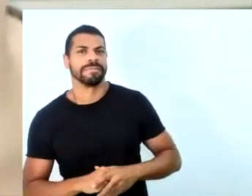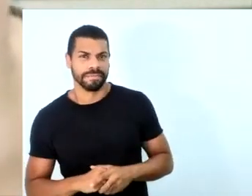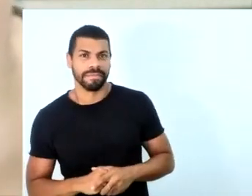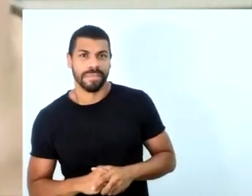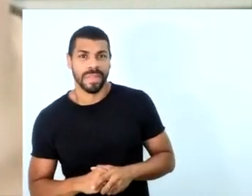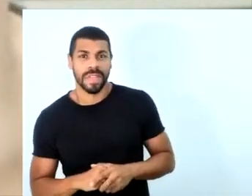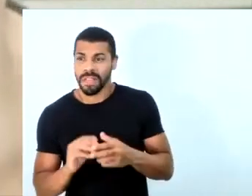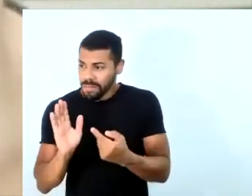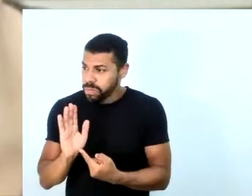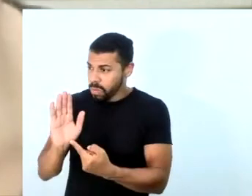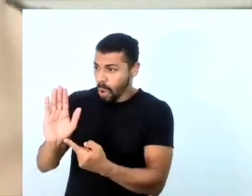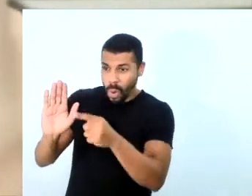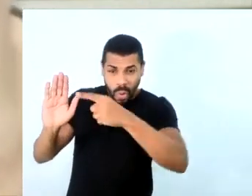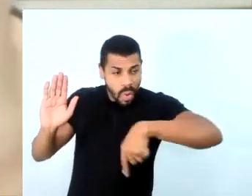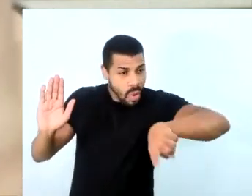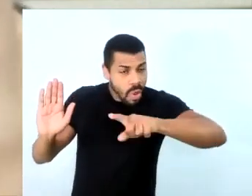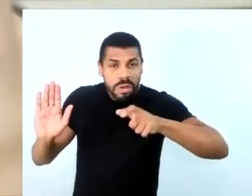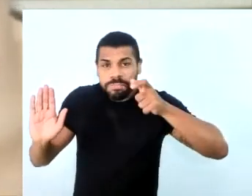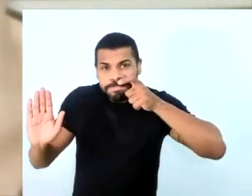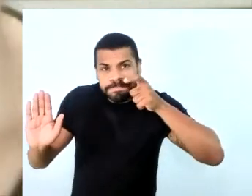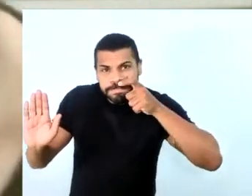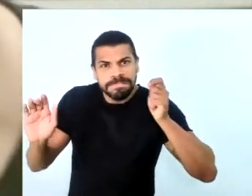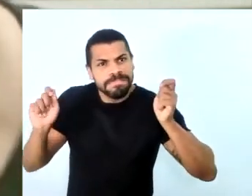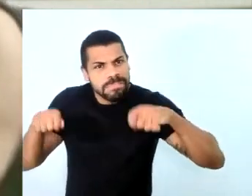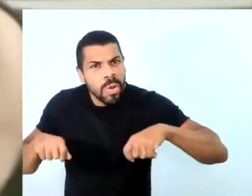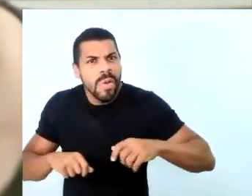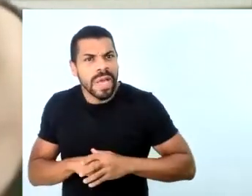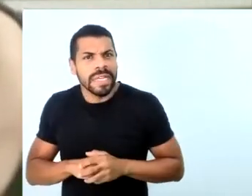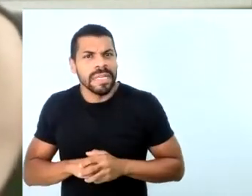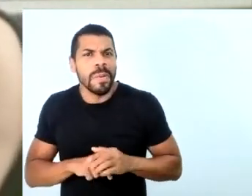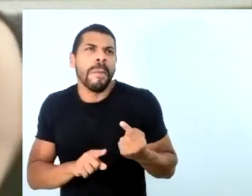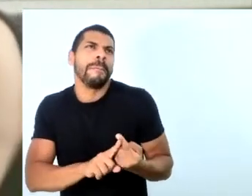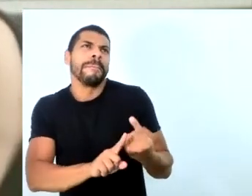Eu mostro para outras pessoas, sabe? Eu sempre digo,